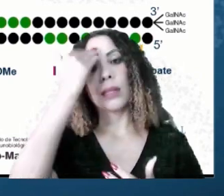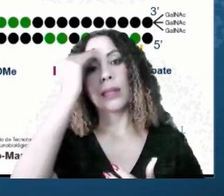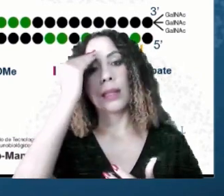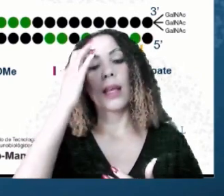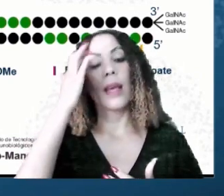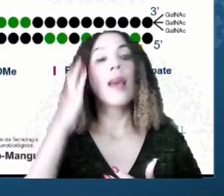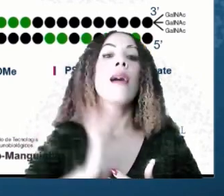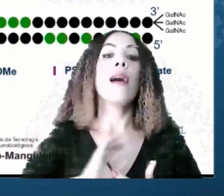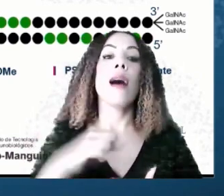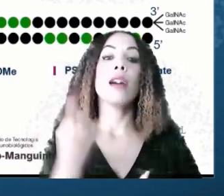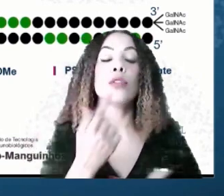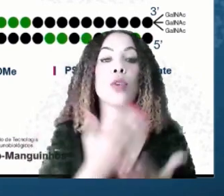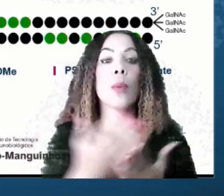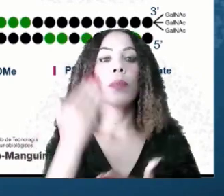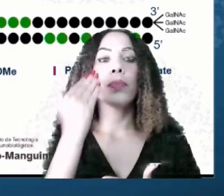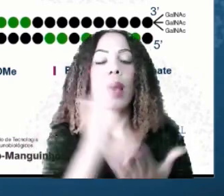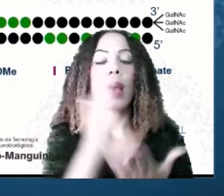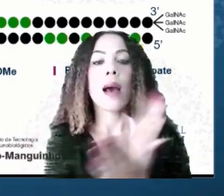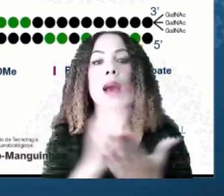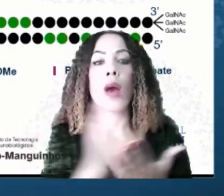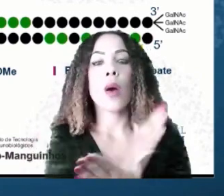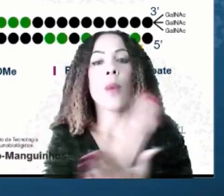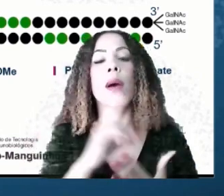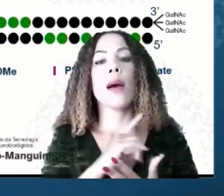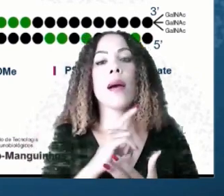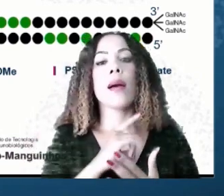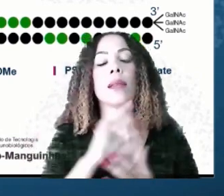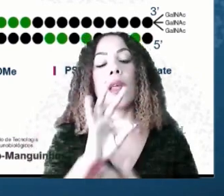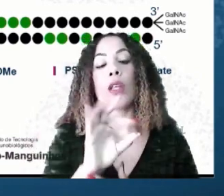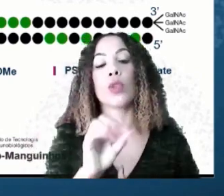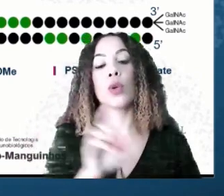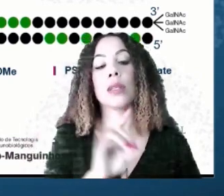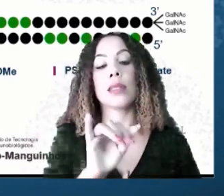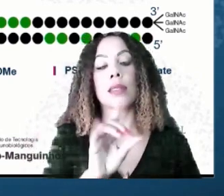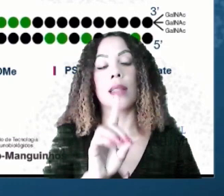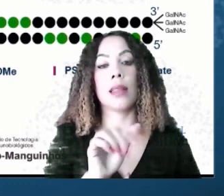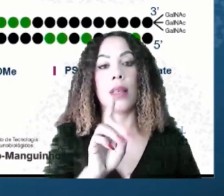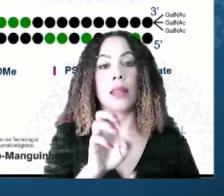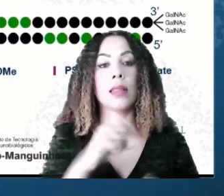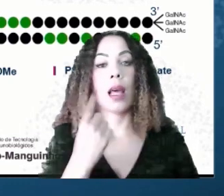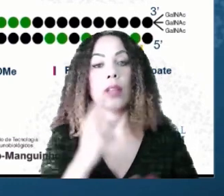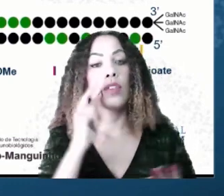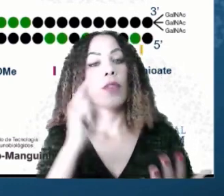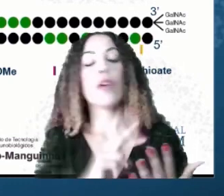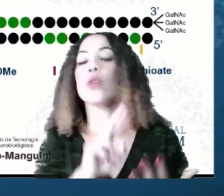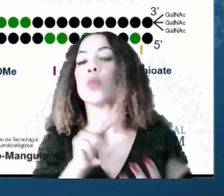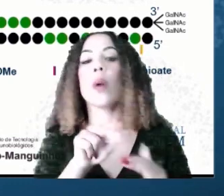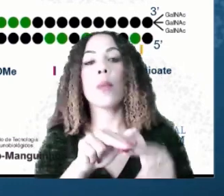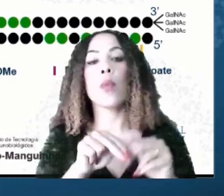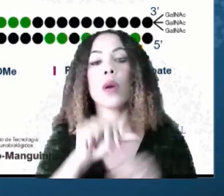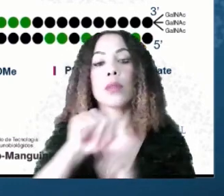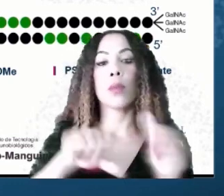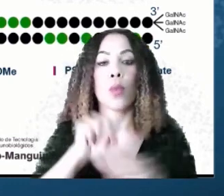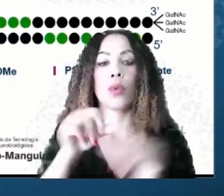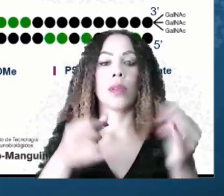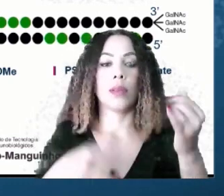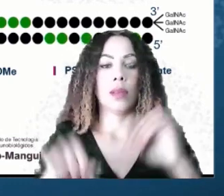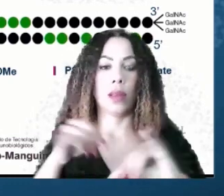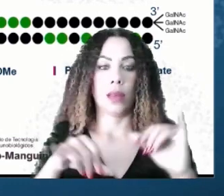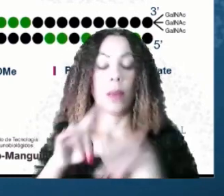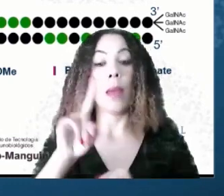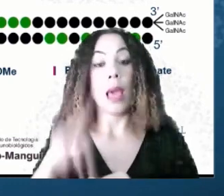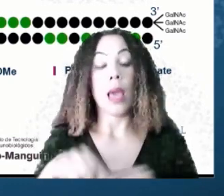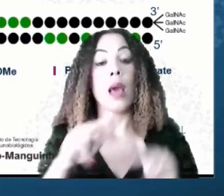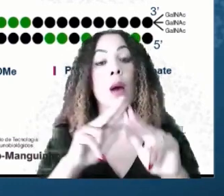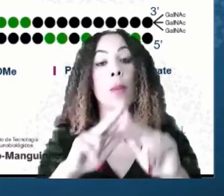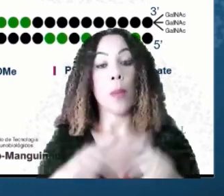a entender que algumas toxicidades que a gente vê não é das modificações químicas, mas sim